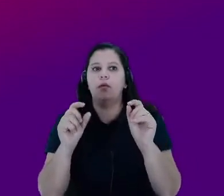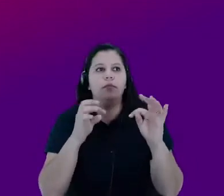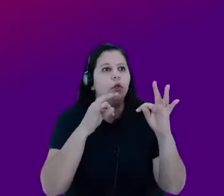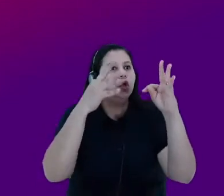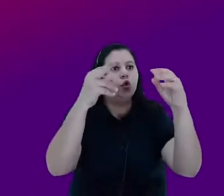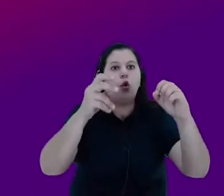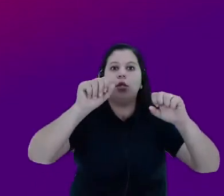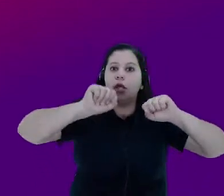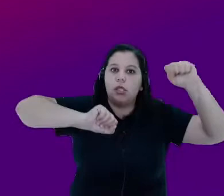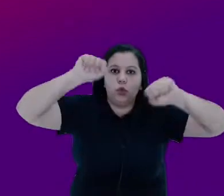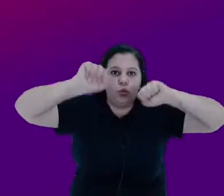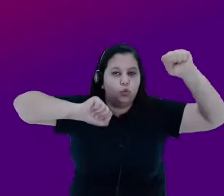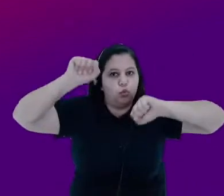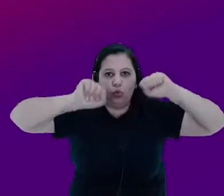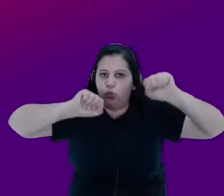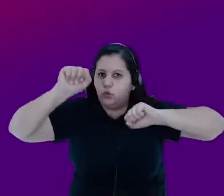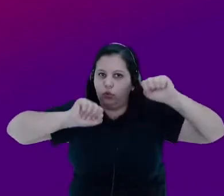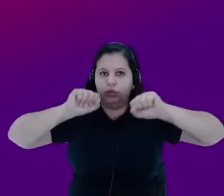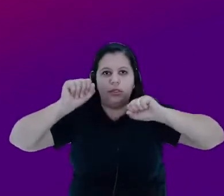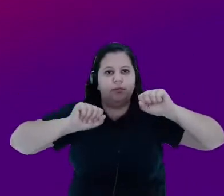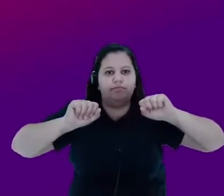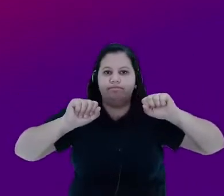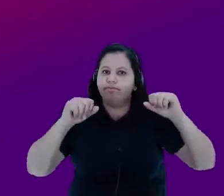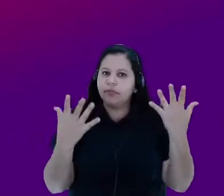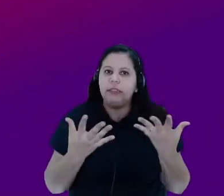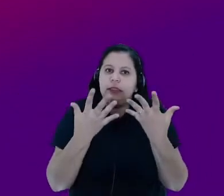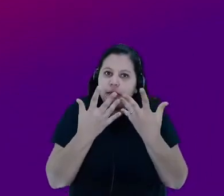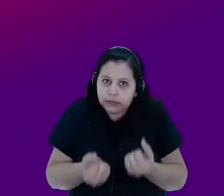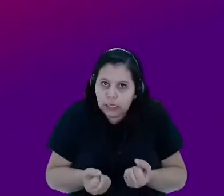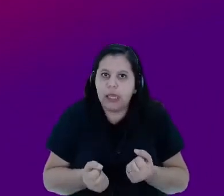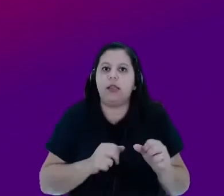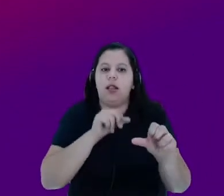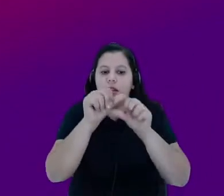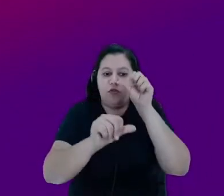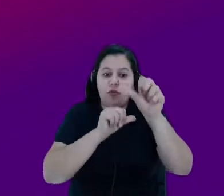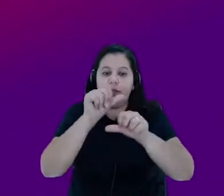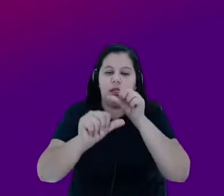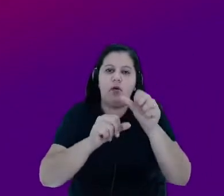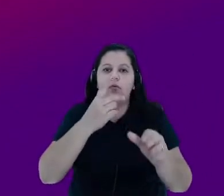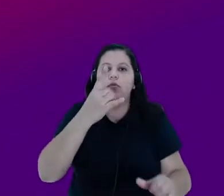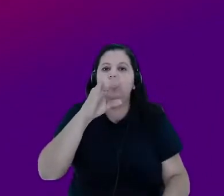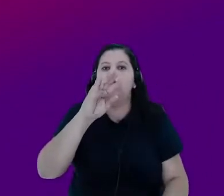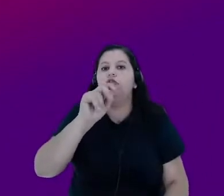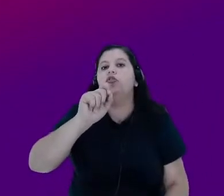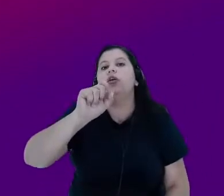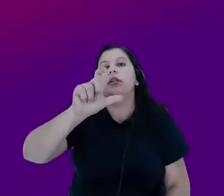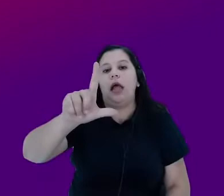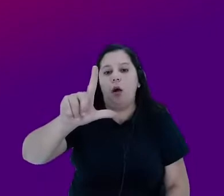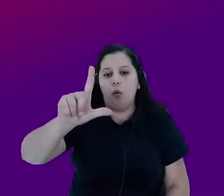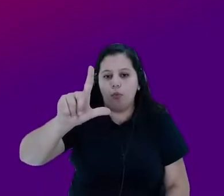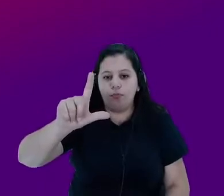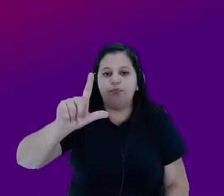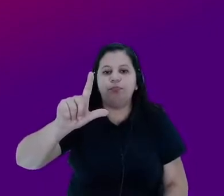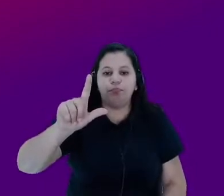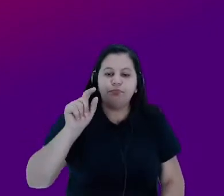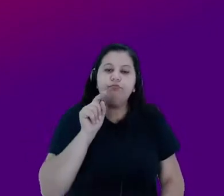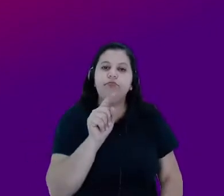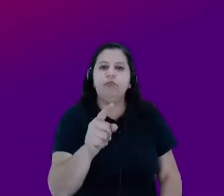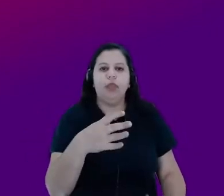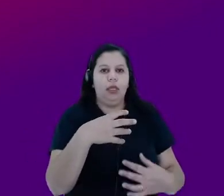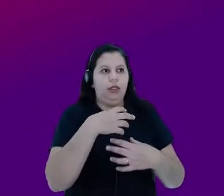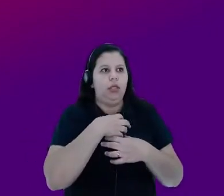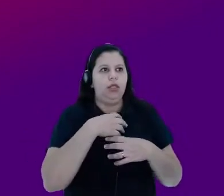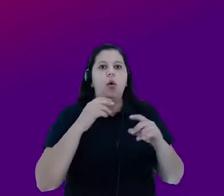à disrupção digital já passaram ou passarão dessa sensação que o novo é